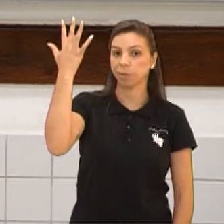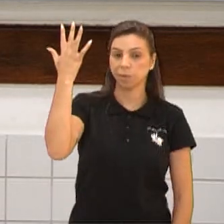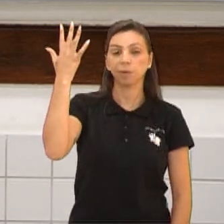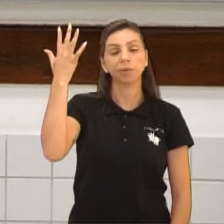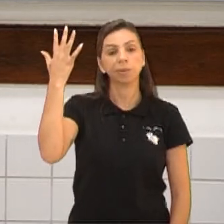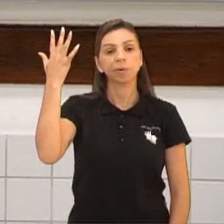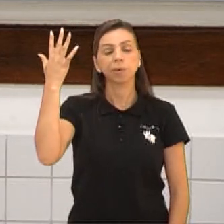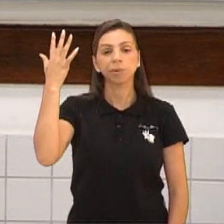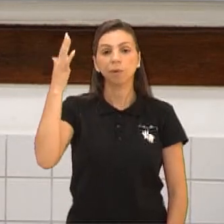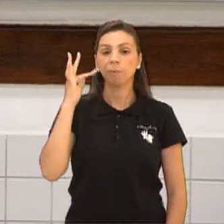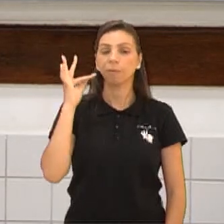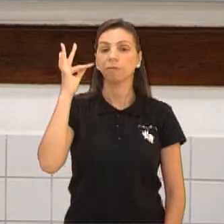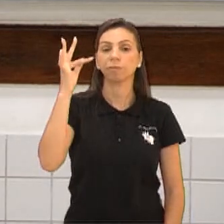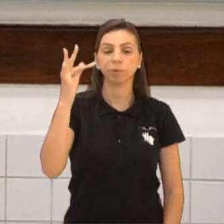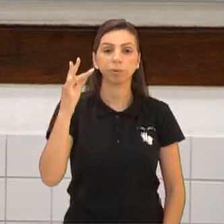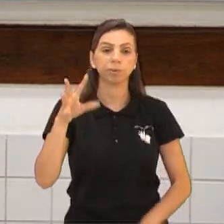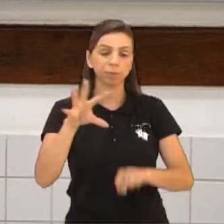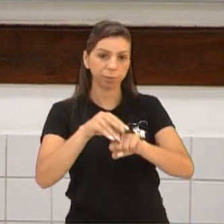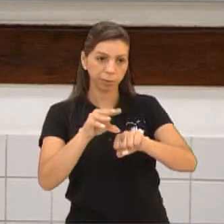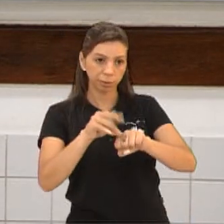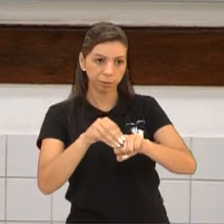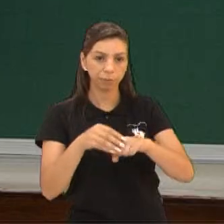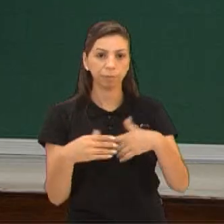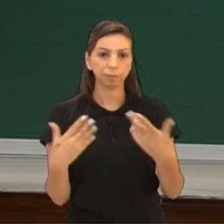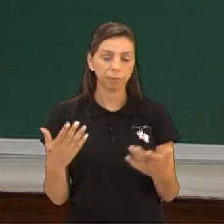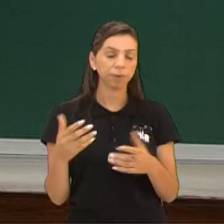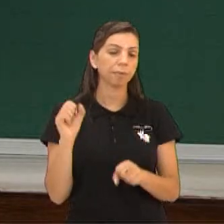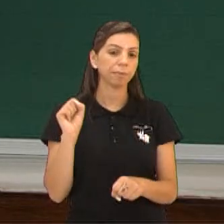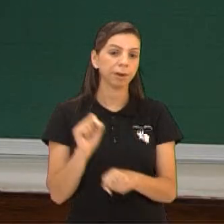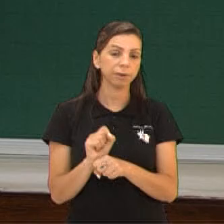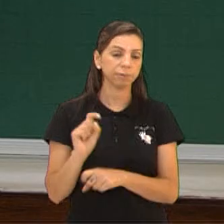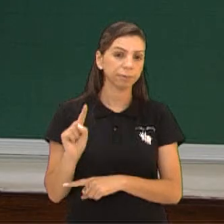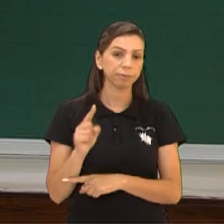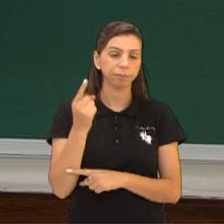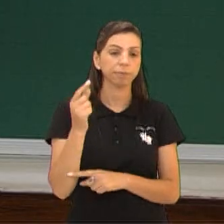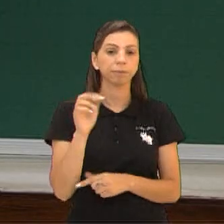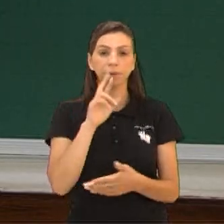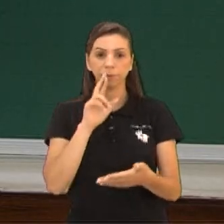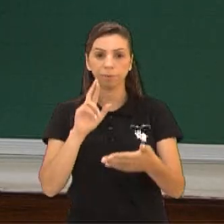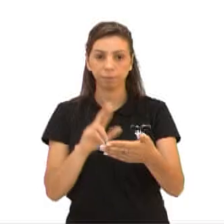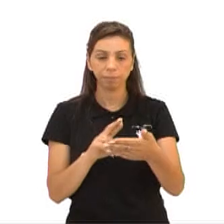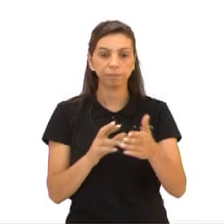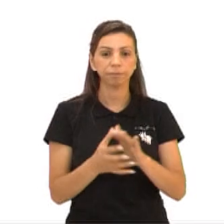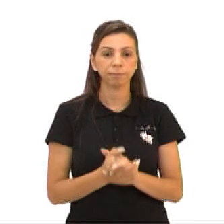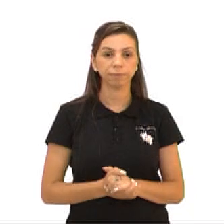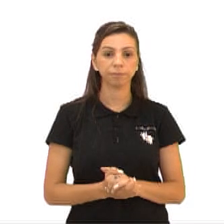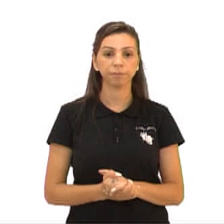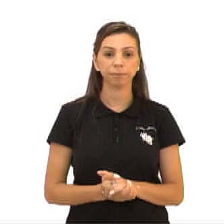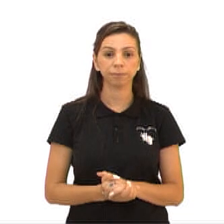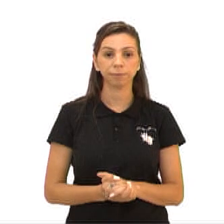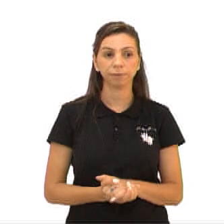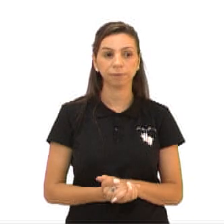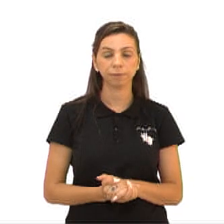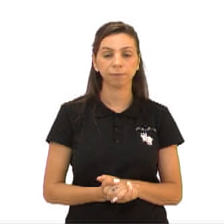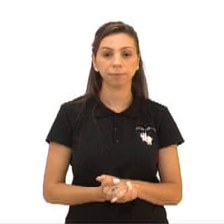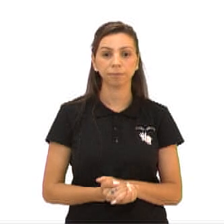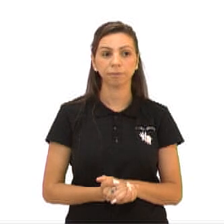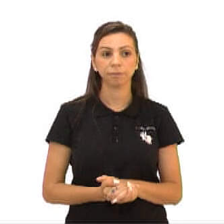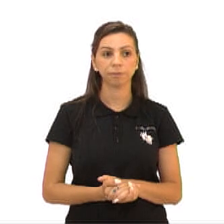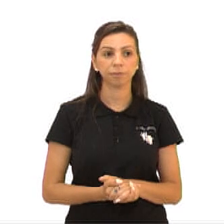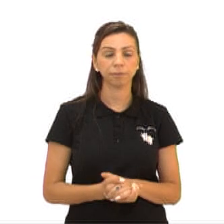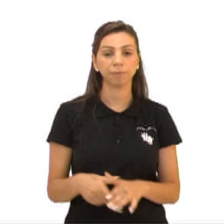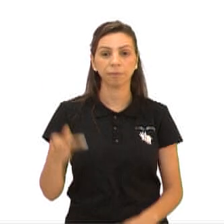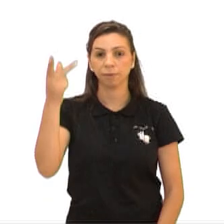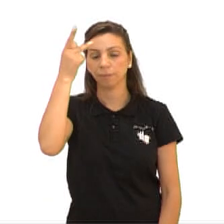o horizonte para o conhecimento. Então, nós paramos mais uma vez aqui para responder essa questão. Para